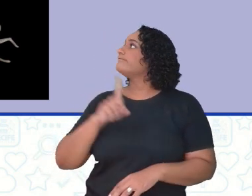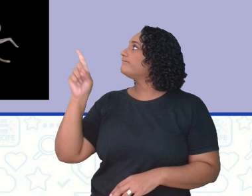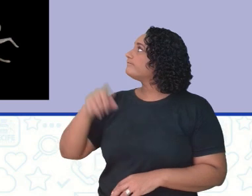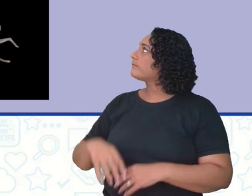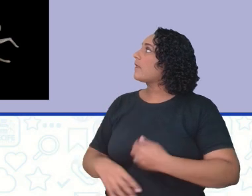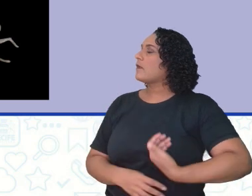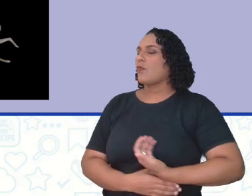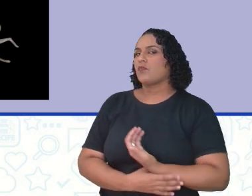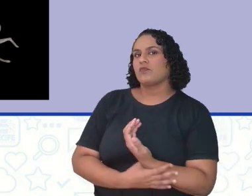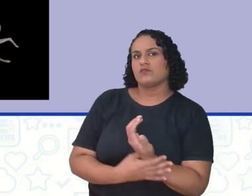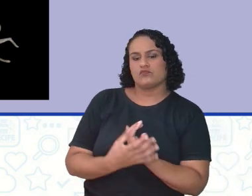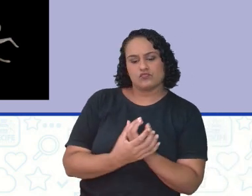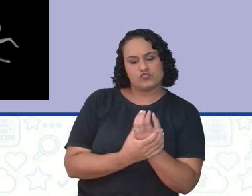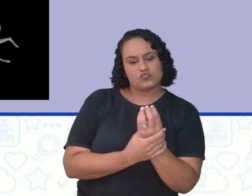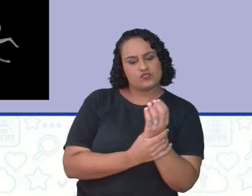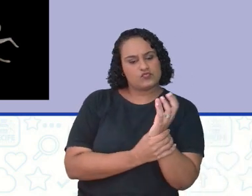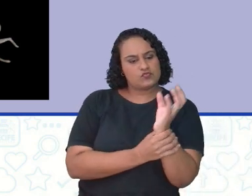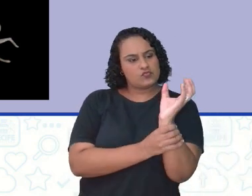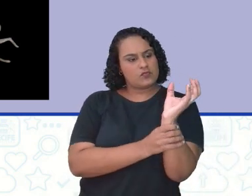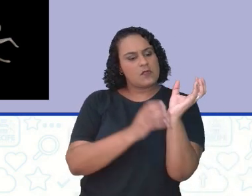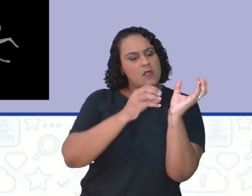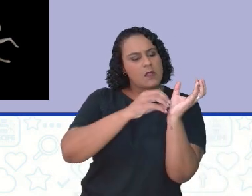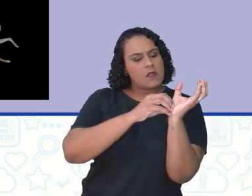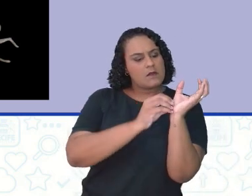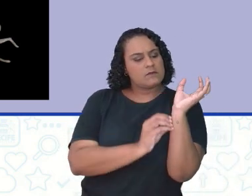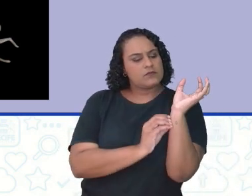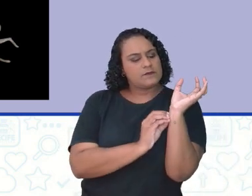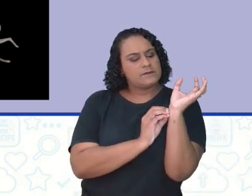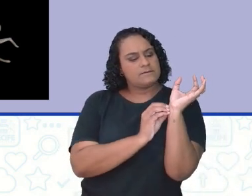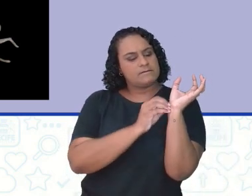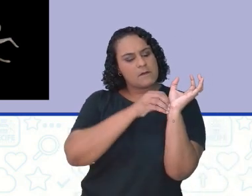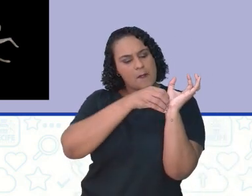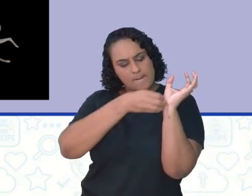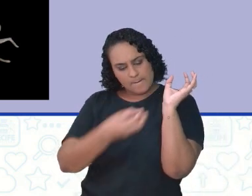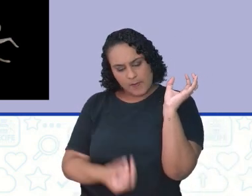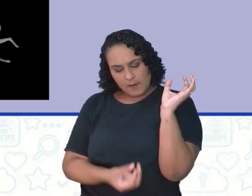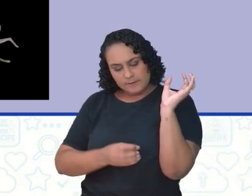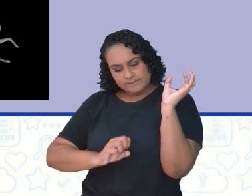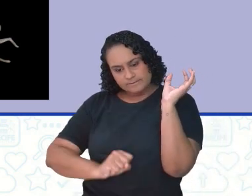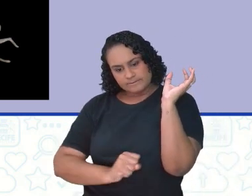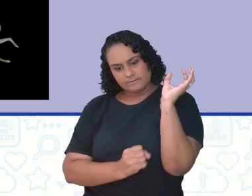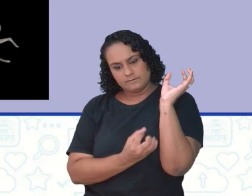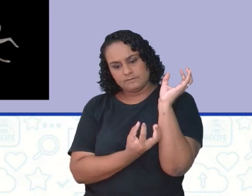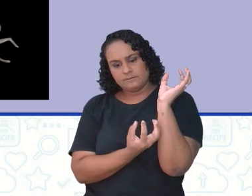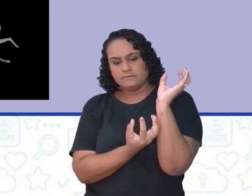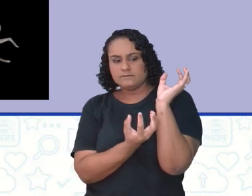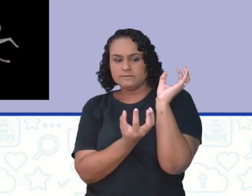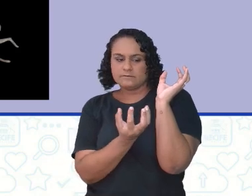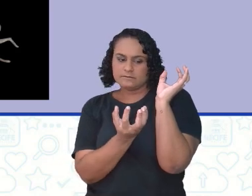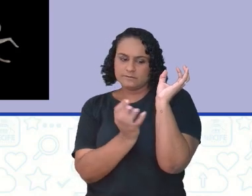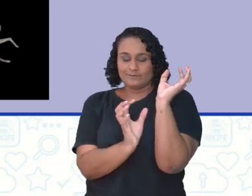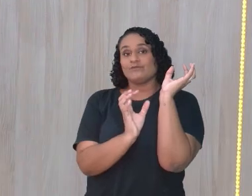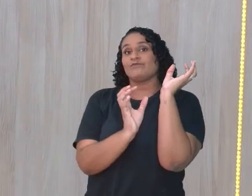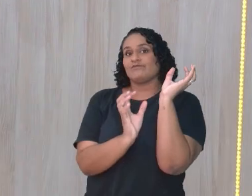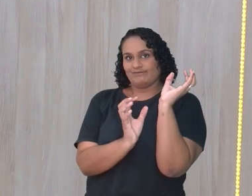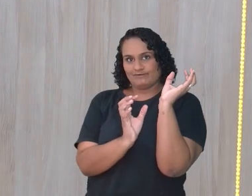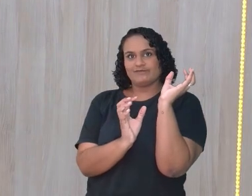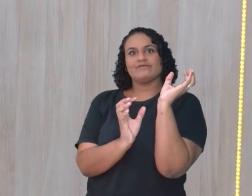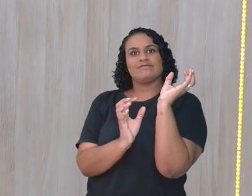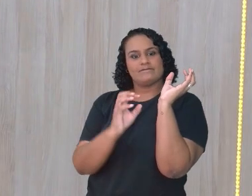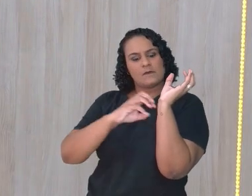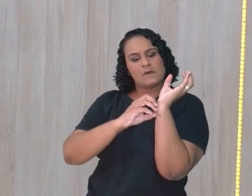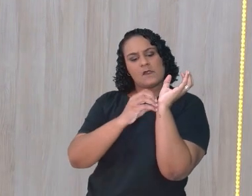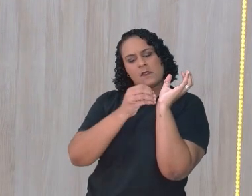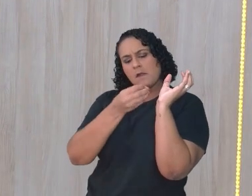se desenvolvendo. À medida que o broto vai se desenvolvendo, ele vem de forma menor, ele se